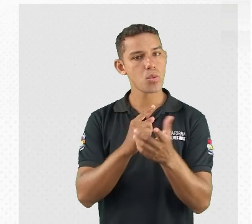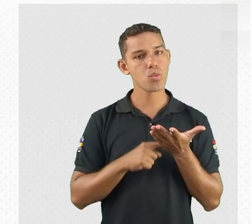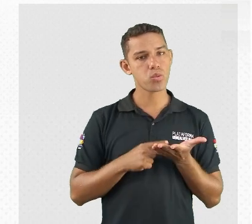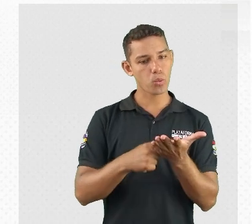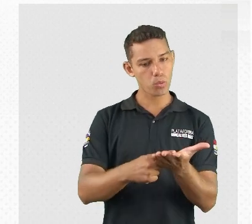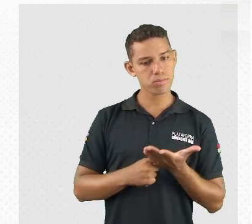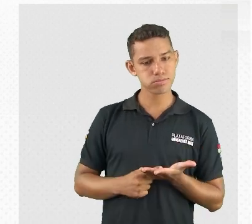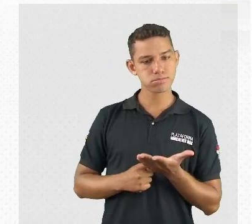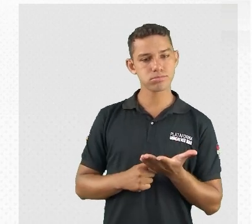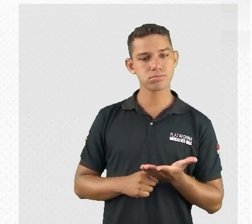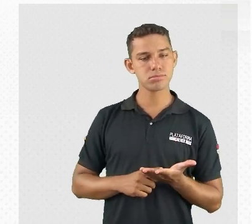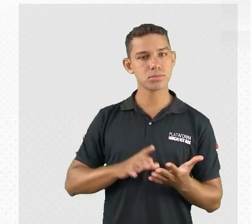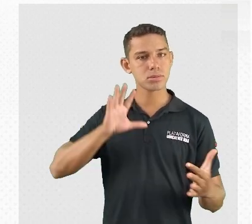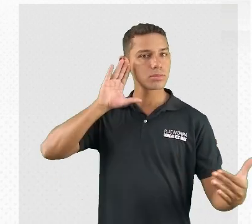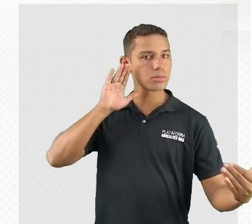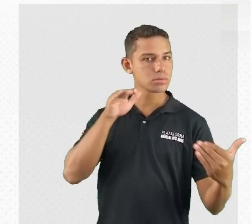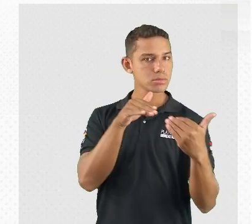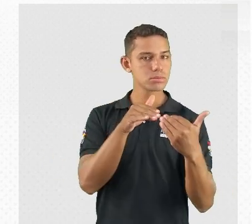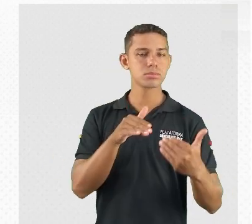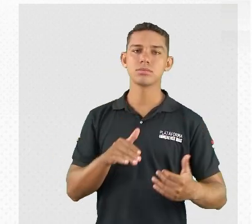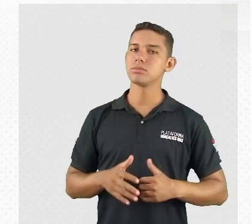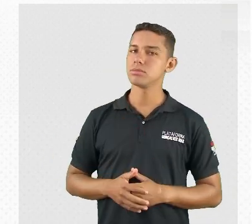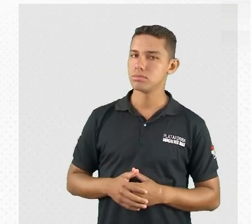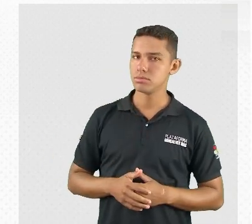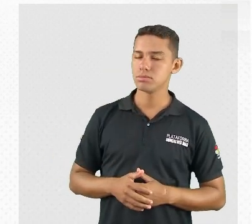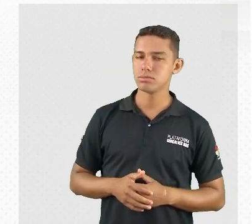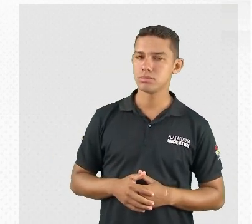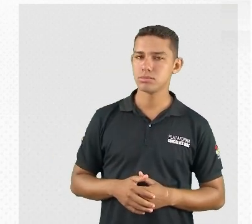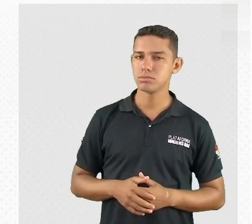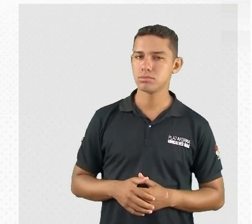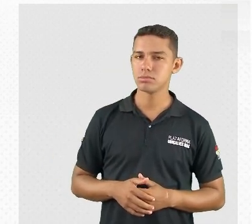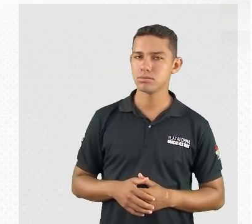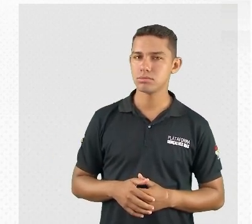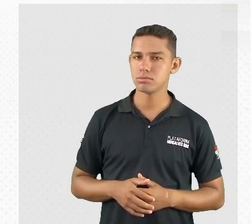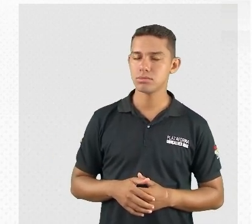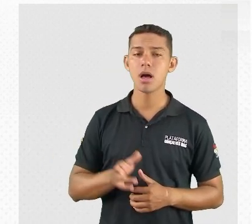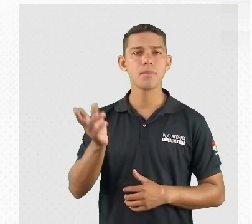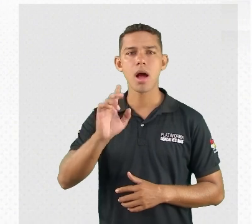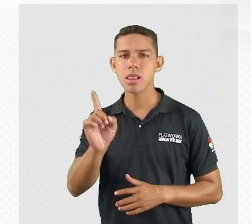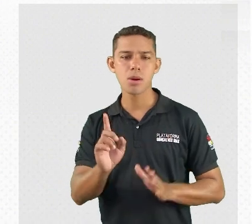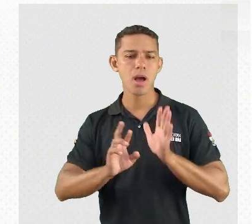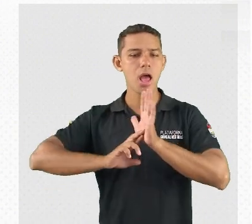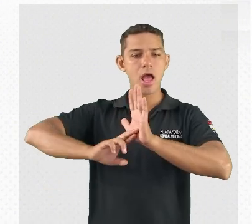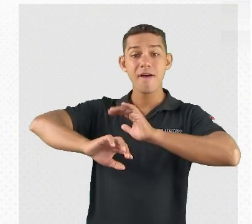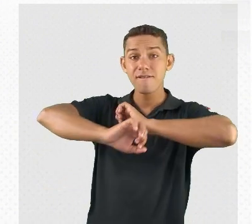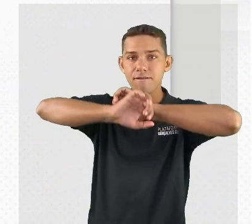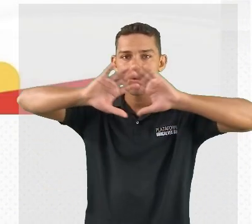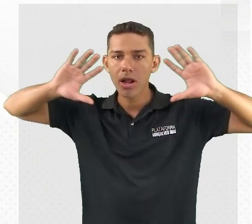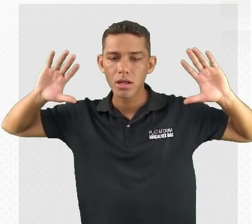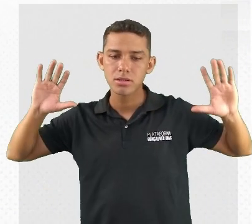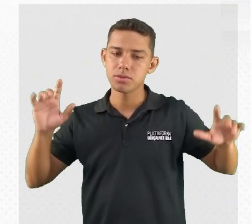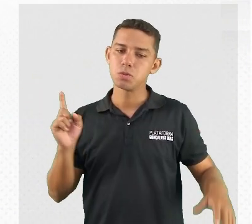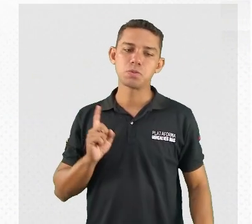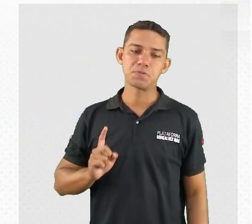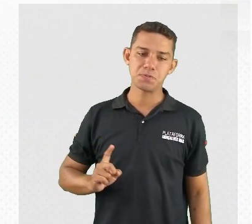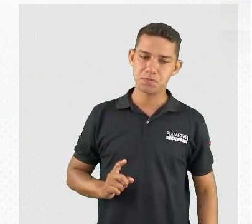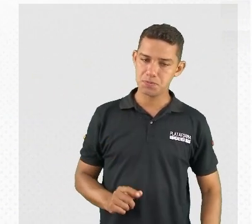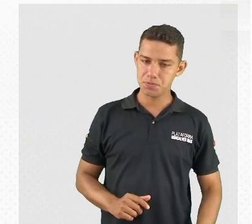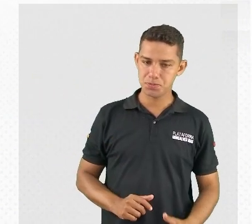é um consenso e não mais uma, digamos, revelação. Ok?